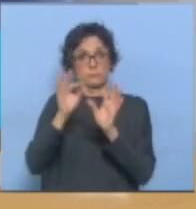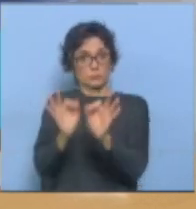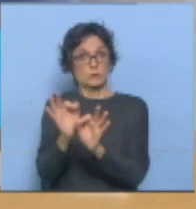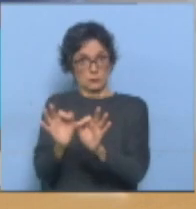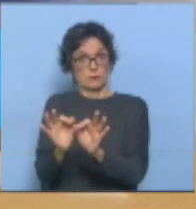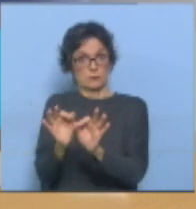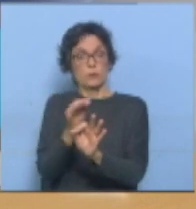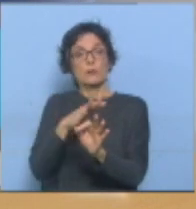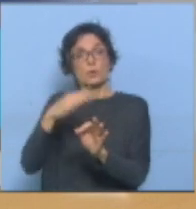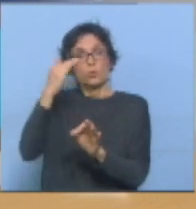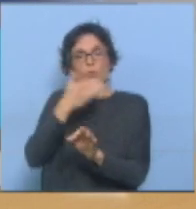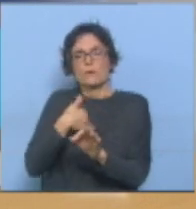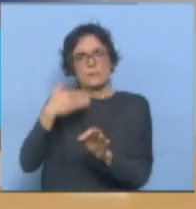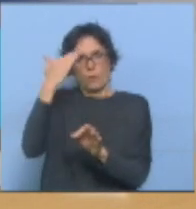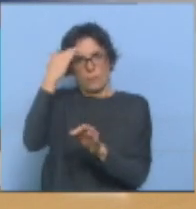mental.